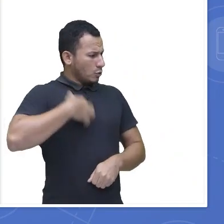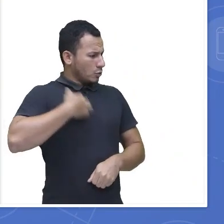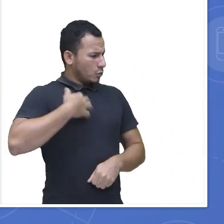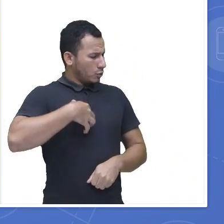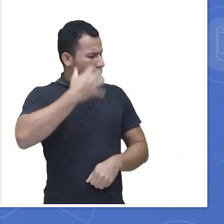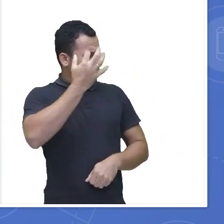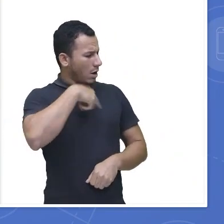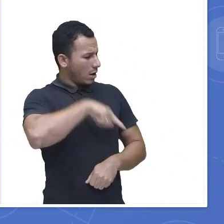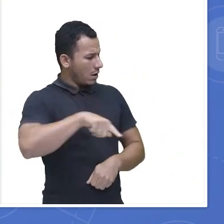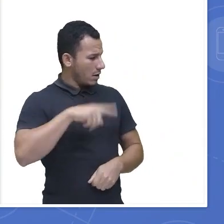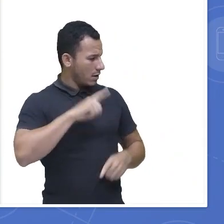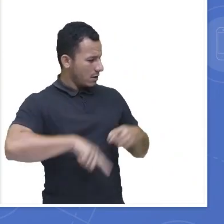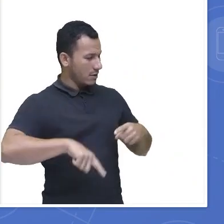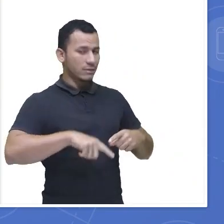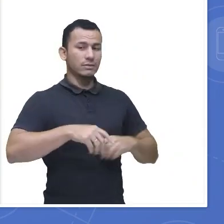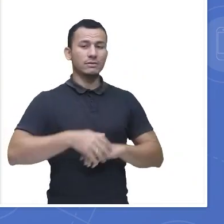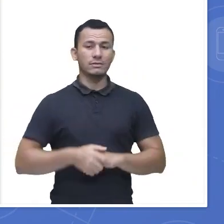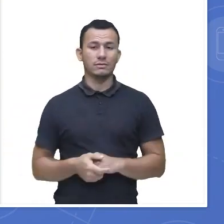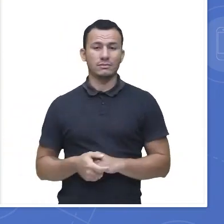viva.